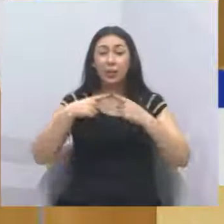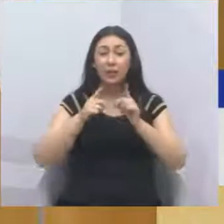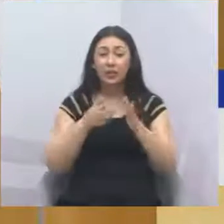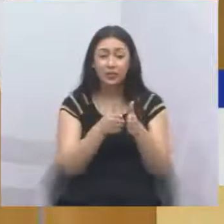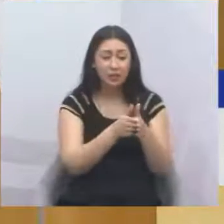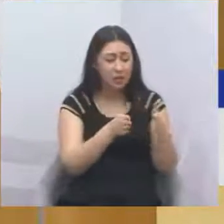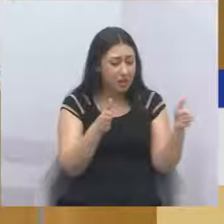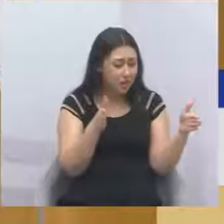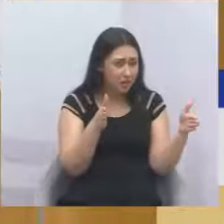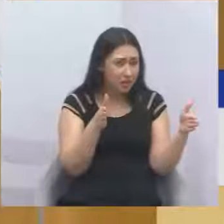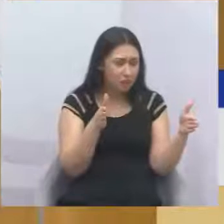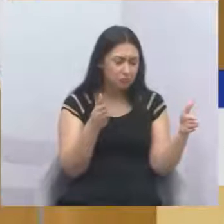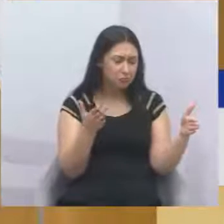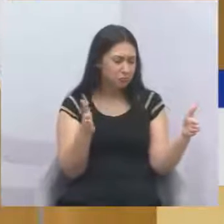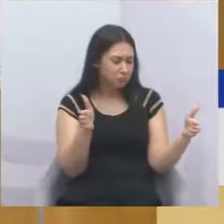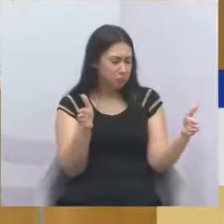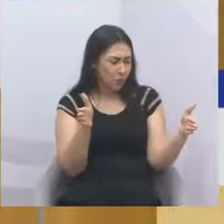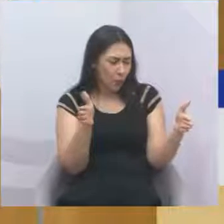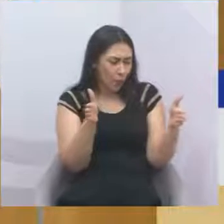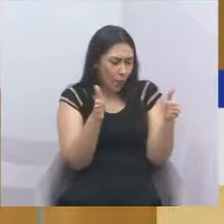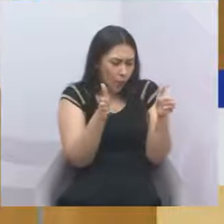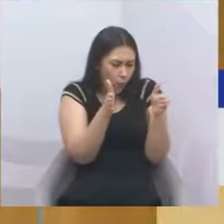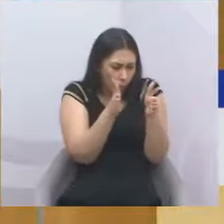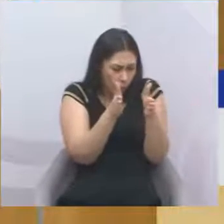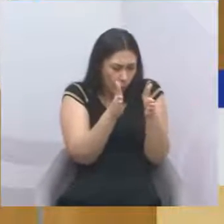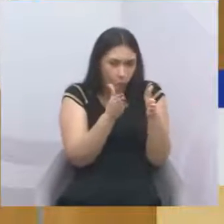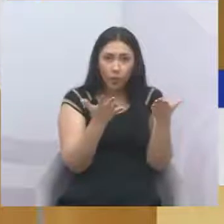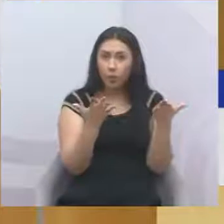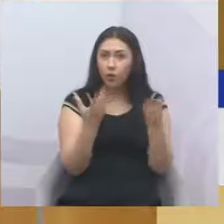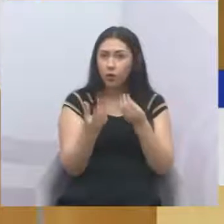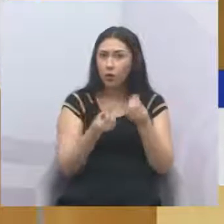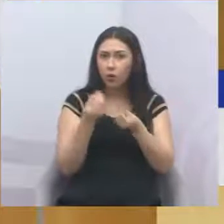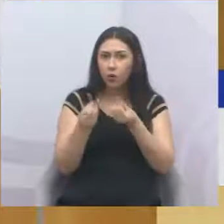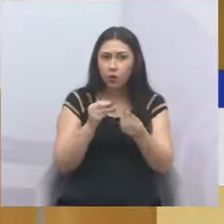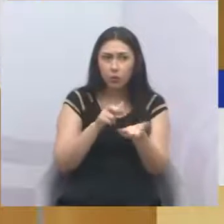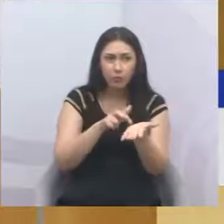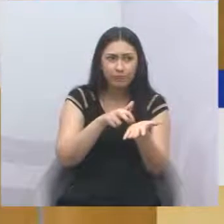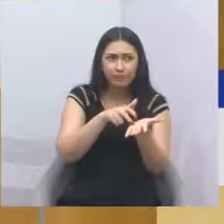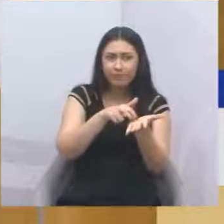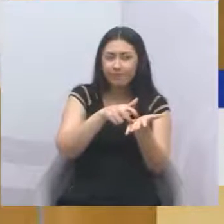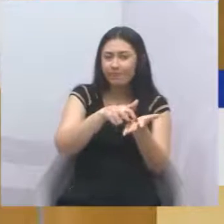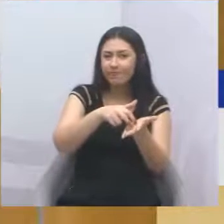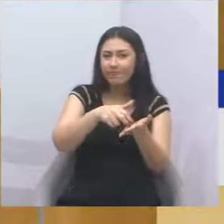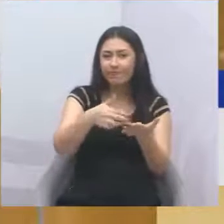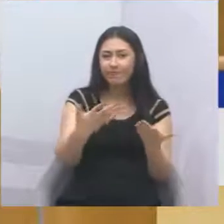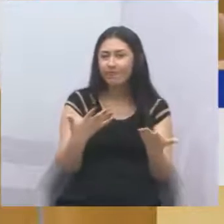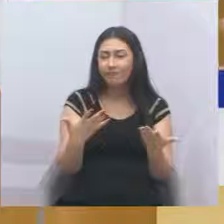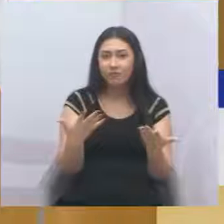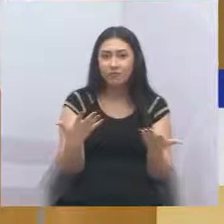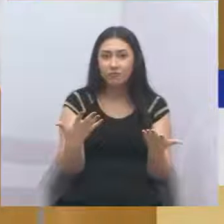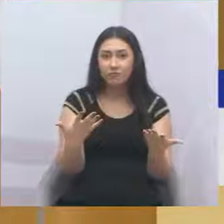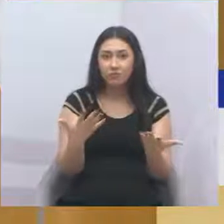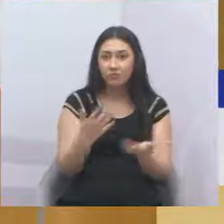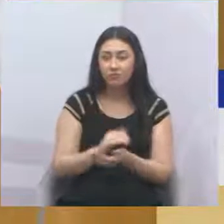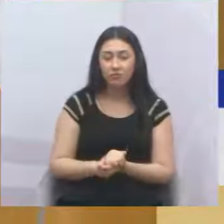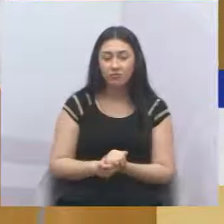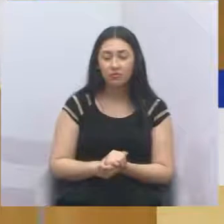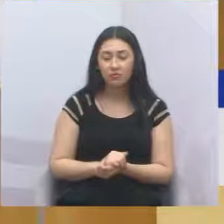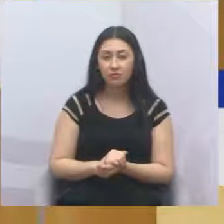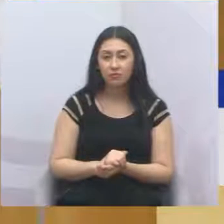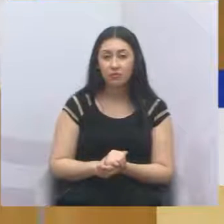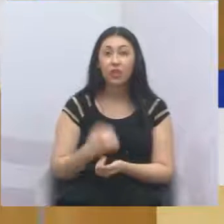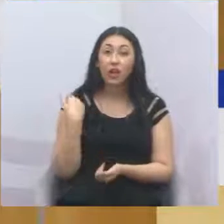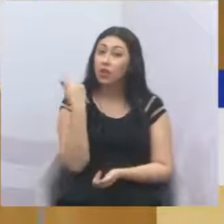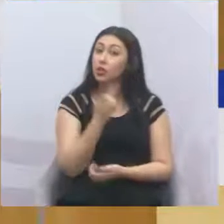muitas vezes cabe ali uma pessoa e outra do lado, e não cabe mais ninguém, né? Então